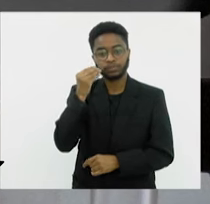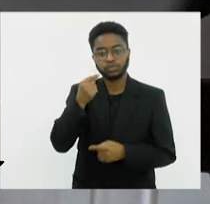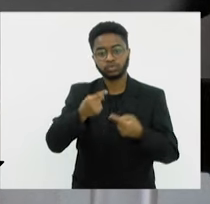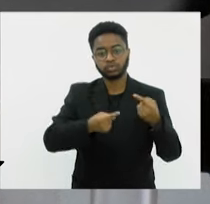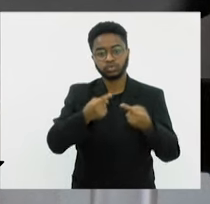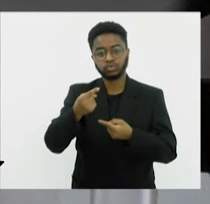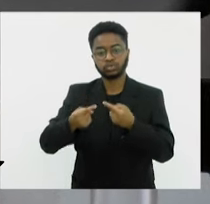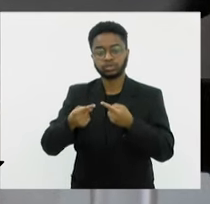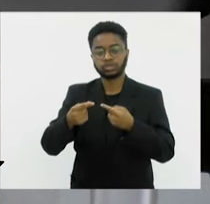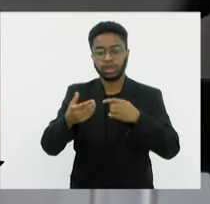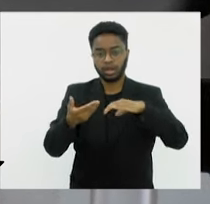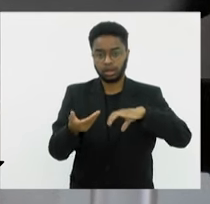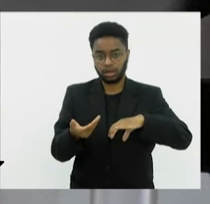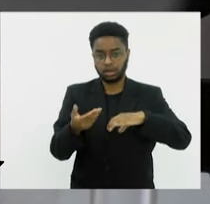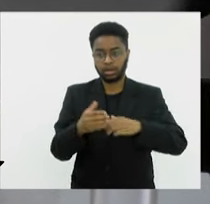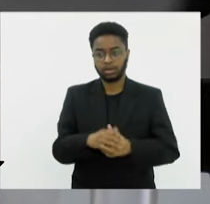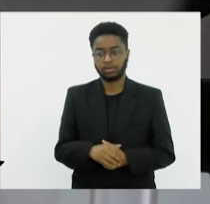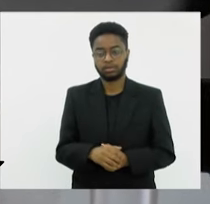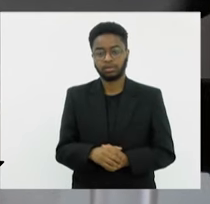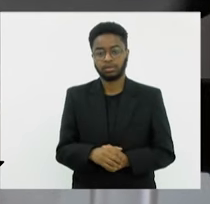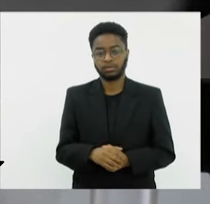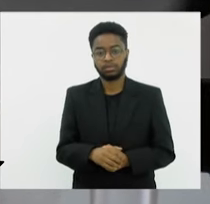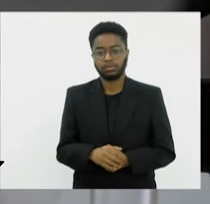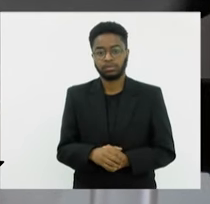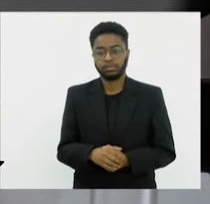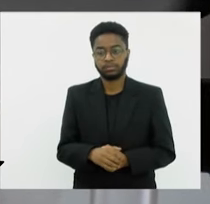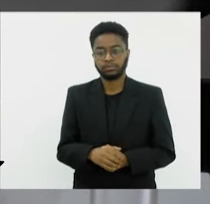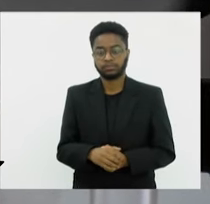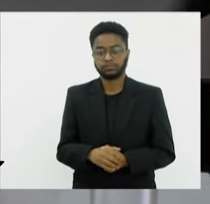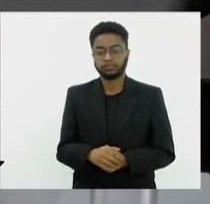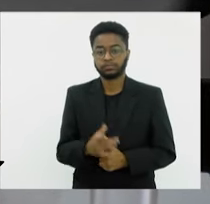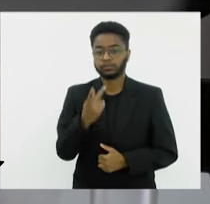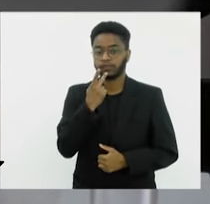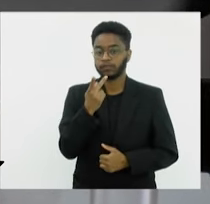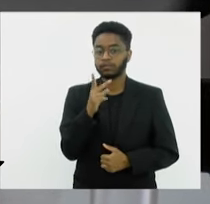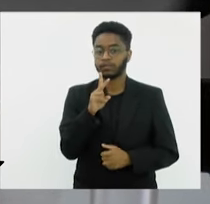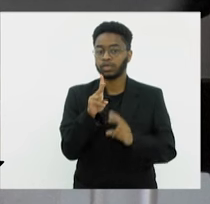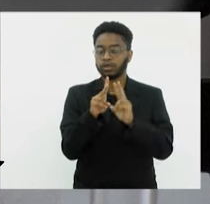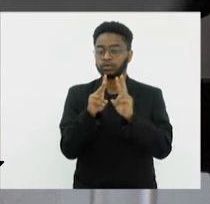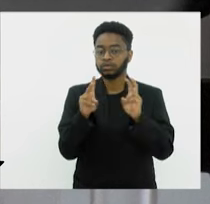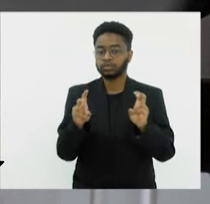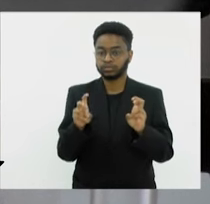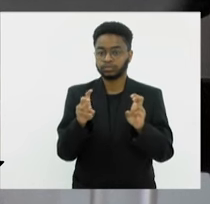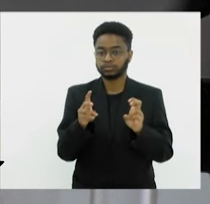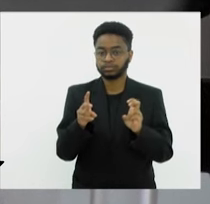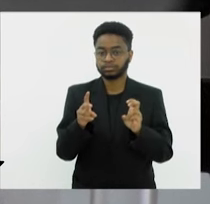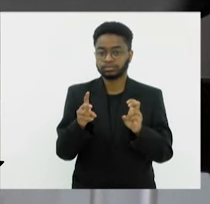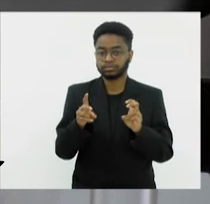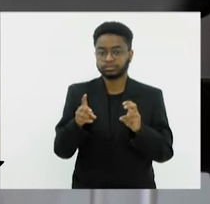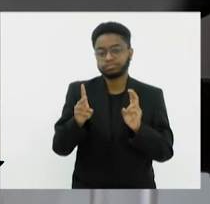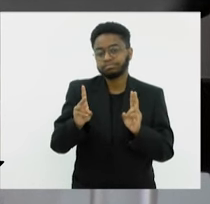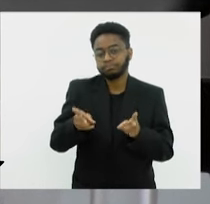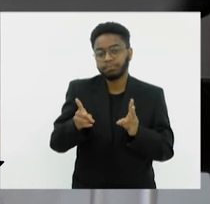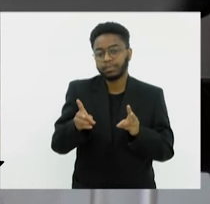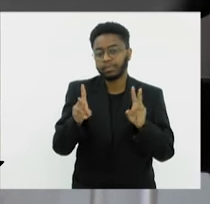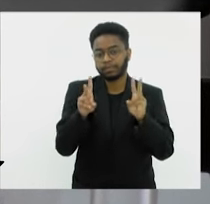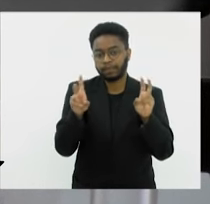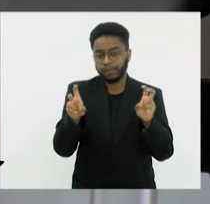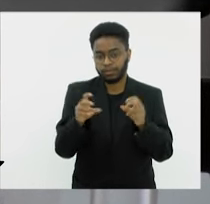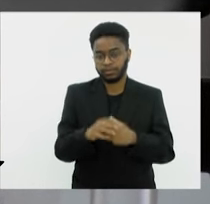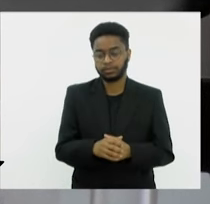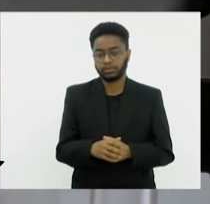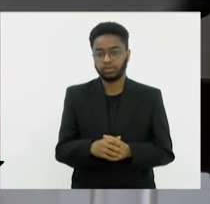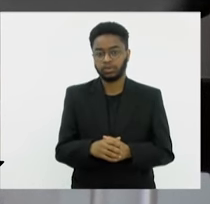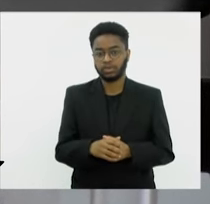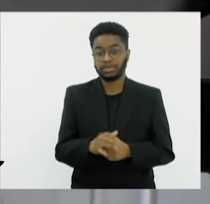Federal e exatamente trata do mesmo tema. Isentar